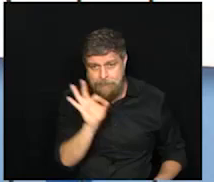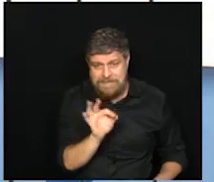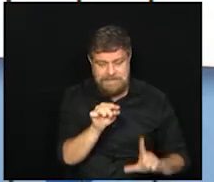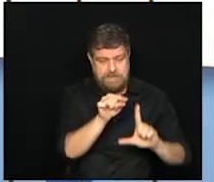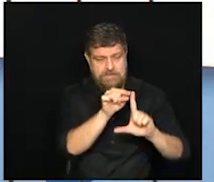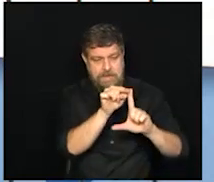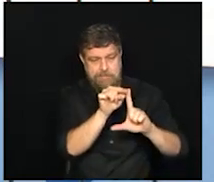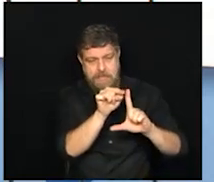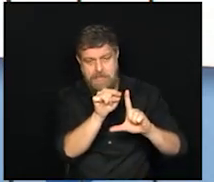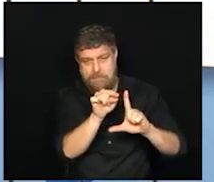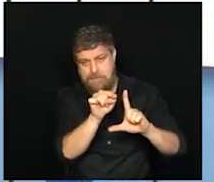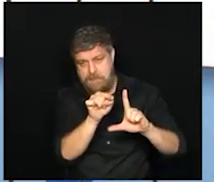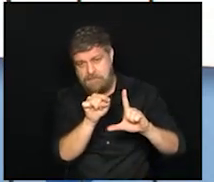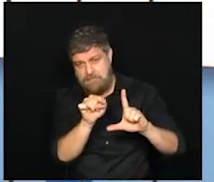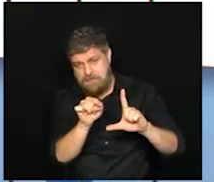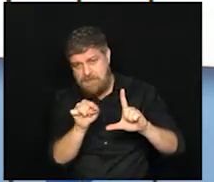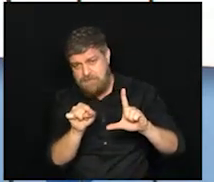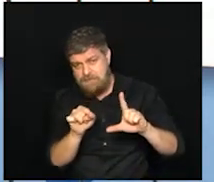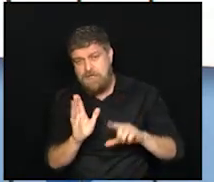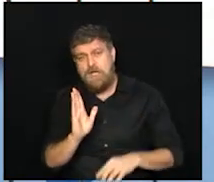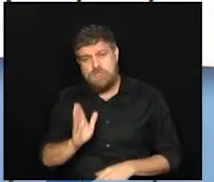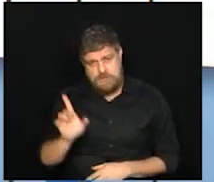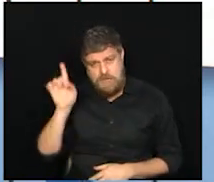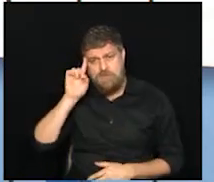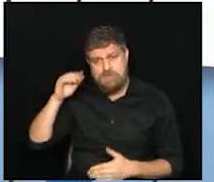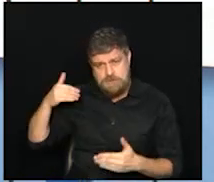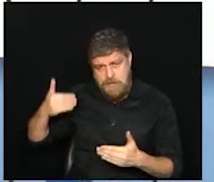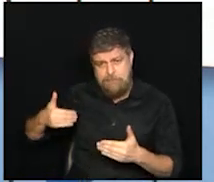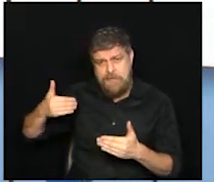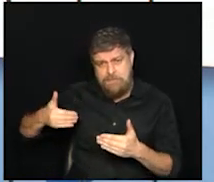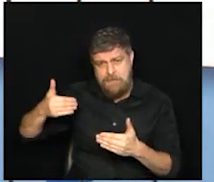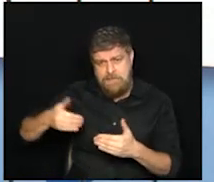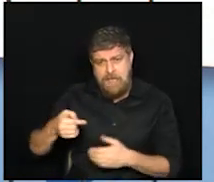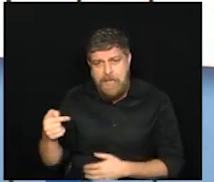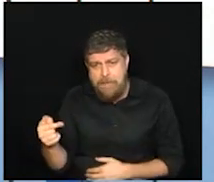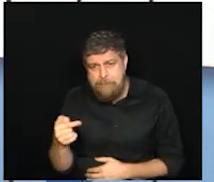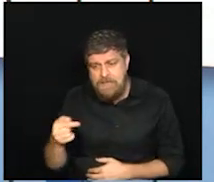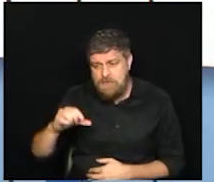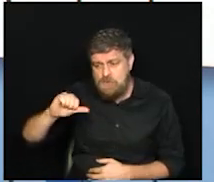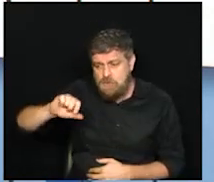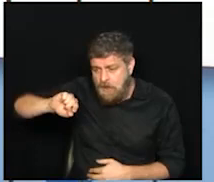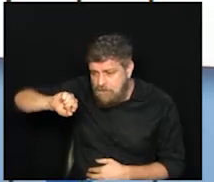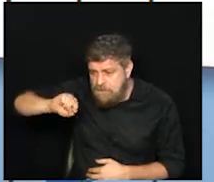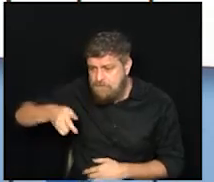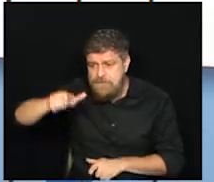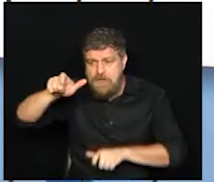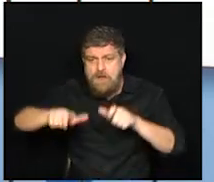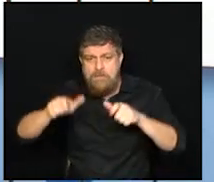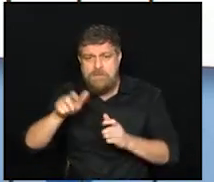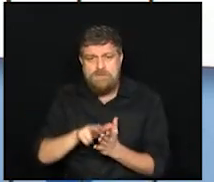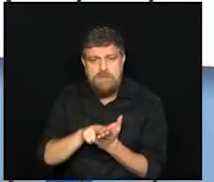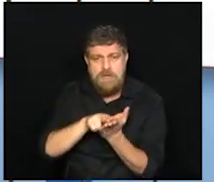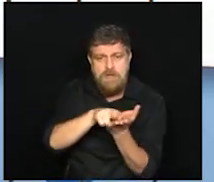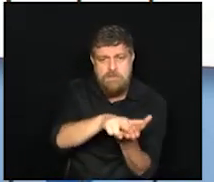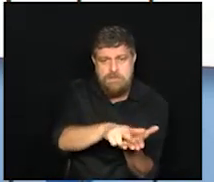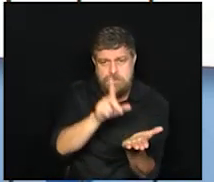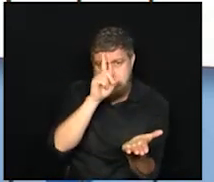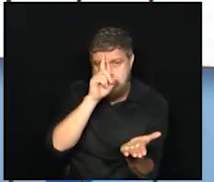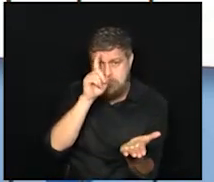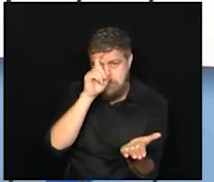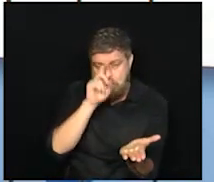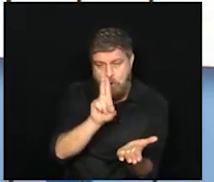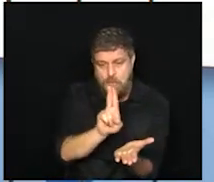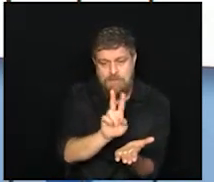queda. Nós estamos há alguns dias já com menos de 9 mil pessoas na UTI em todo o estado, que o governo considera ser um